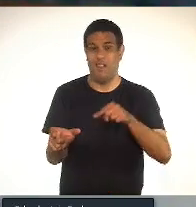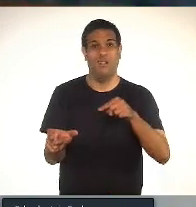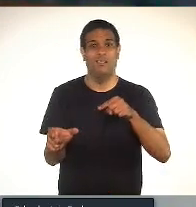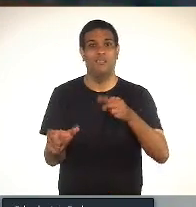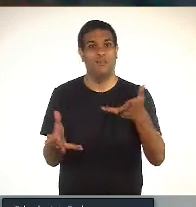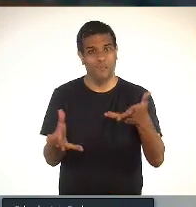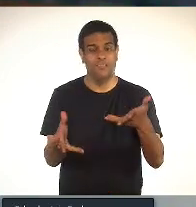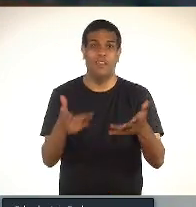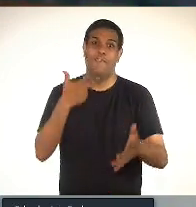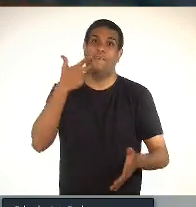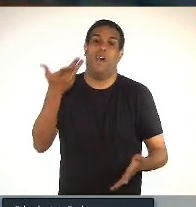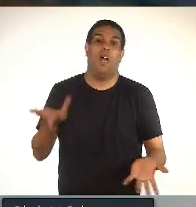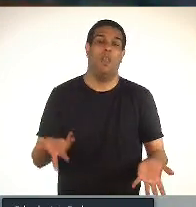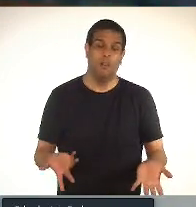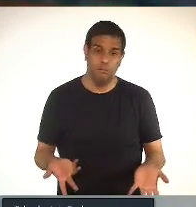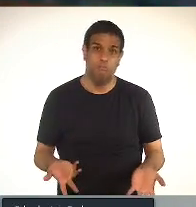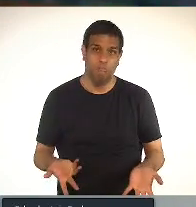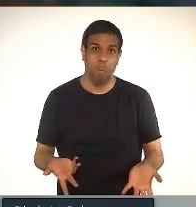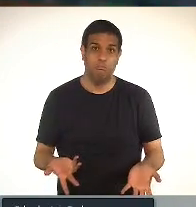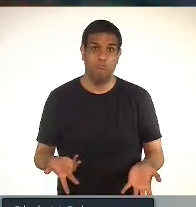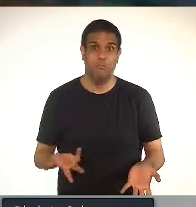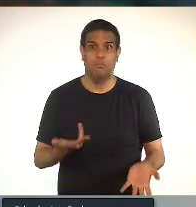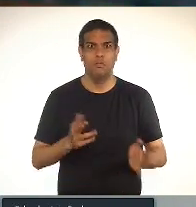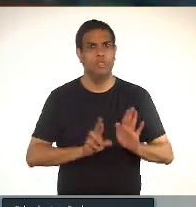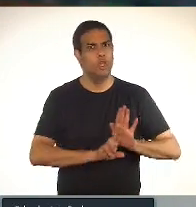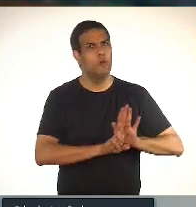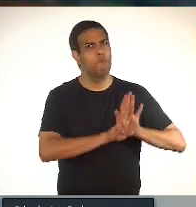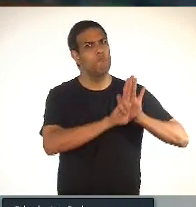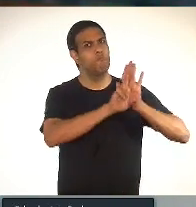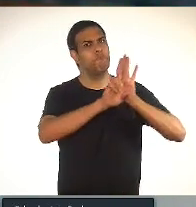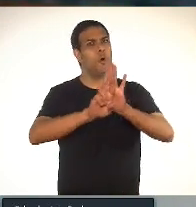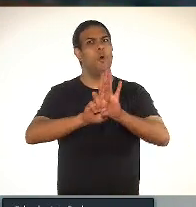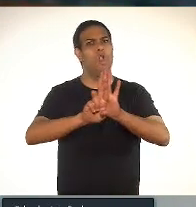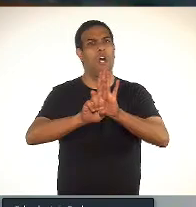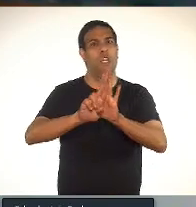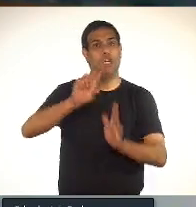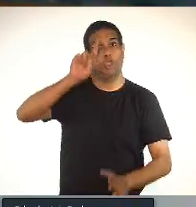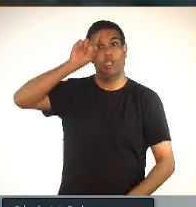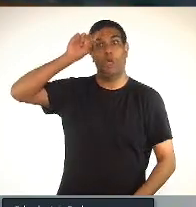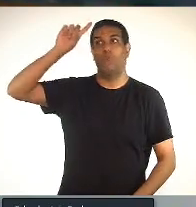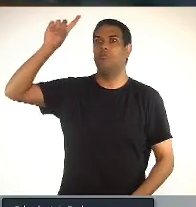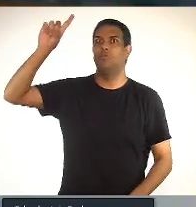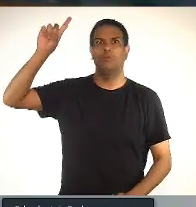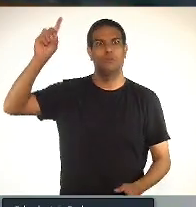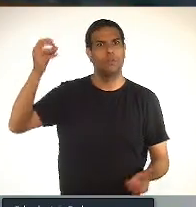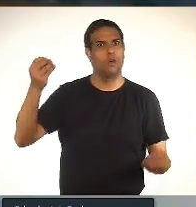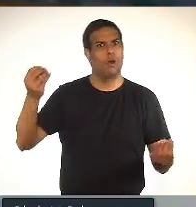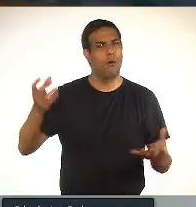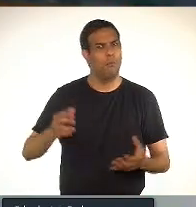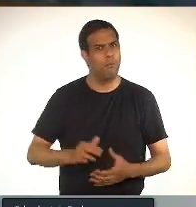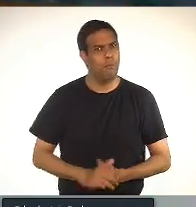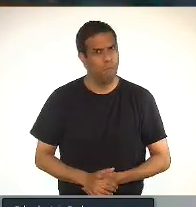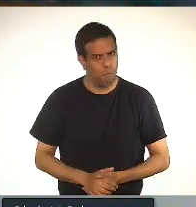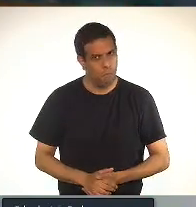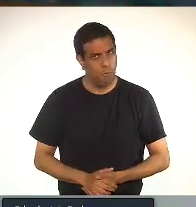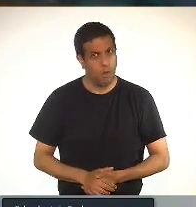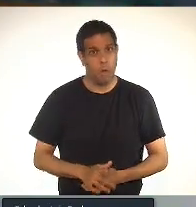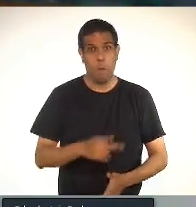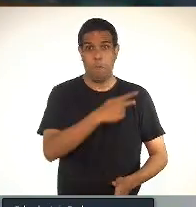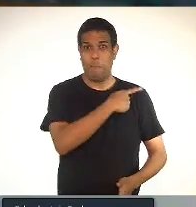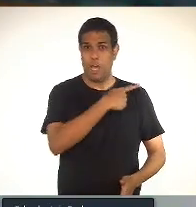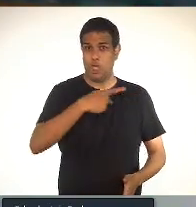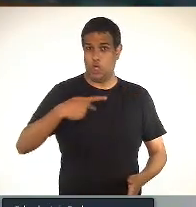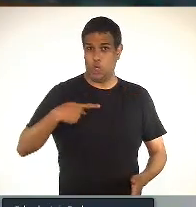que se diz o representante do Senhor, que se diz um